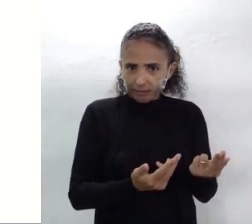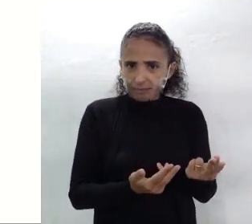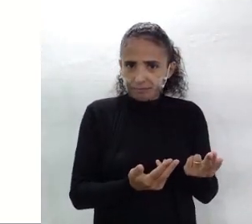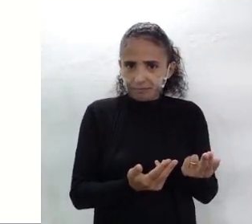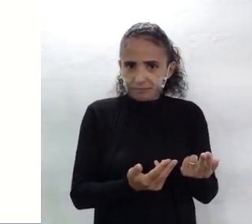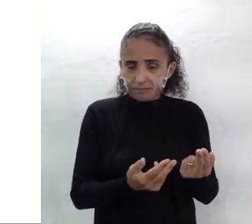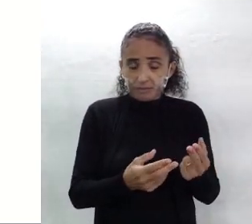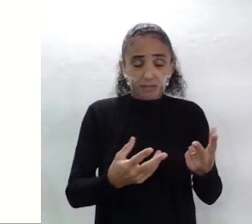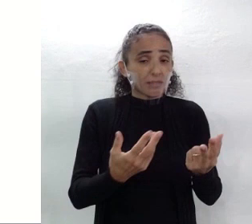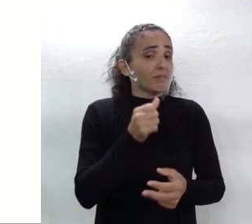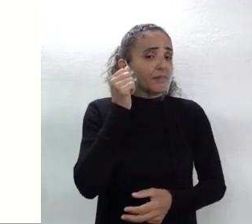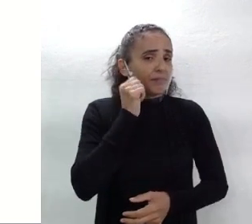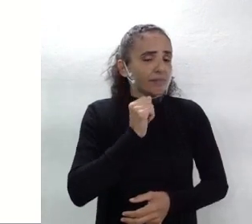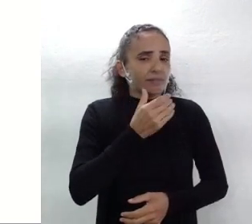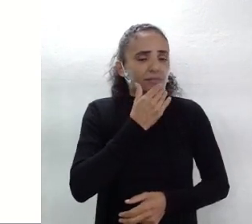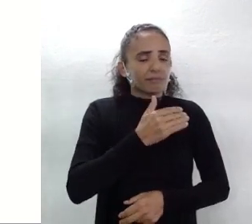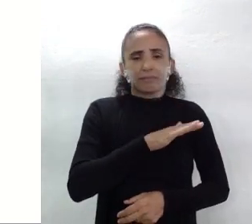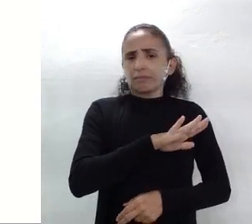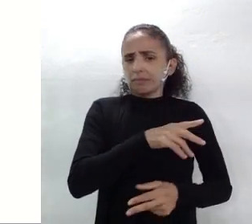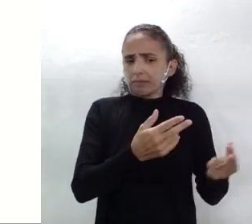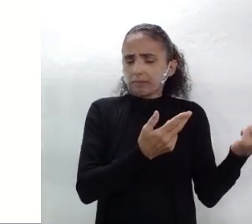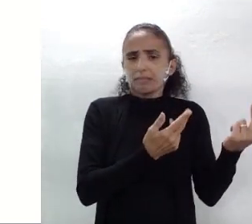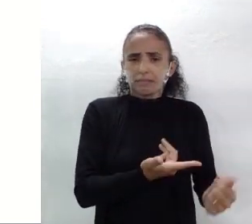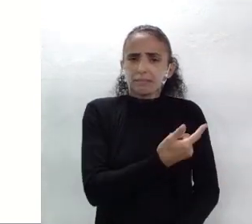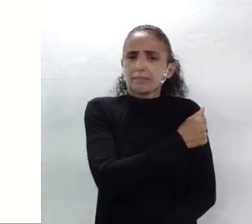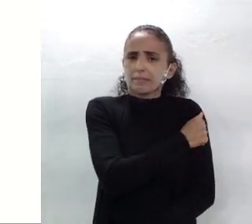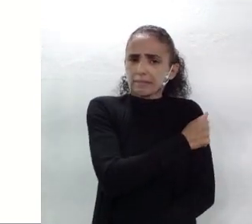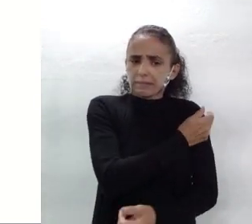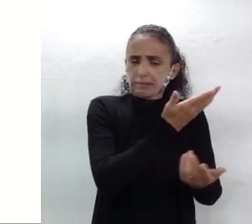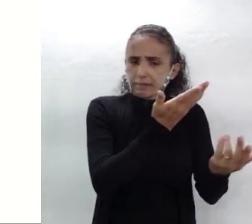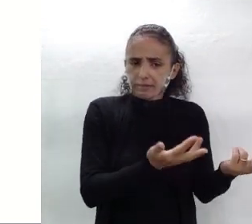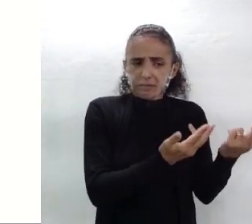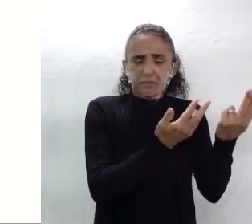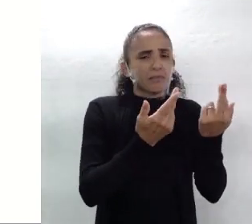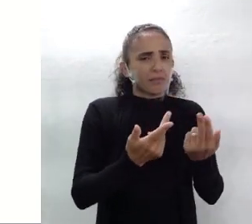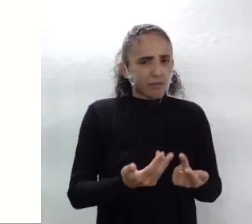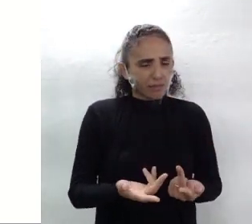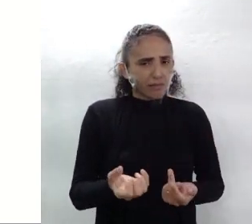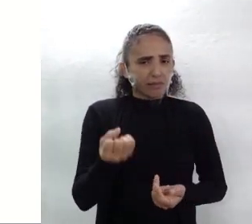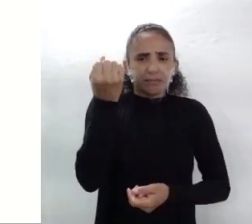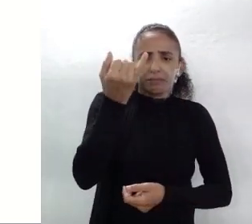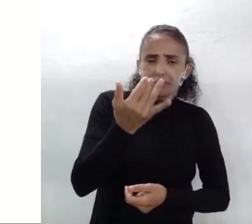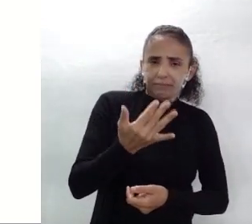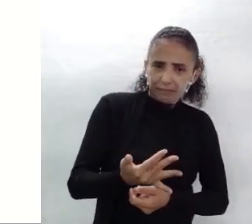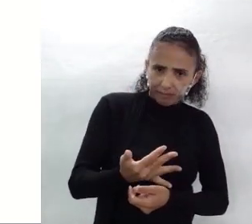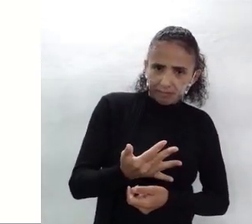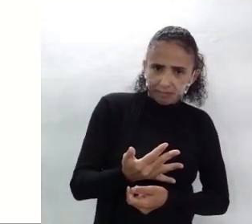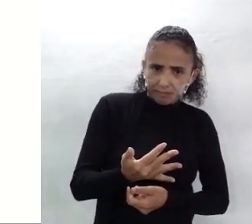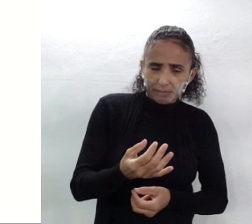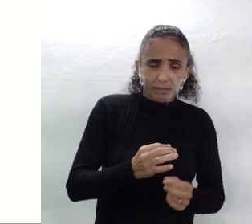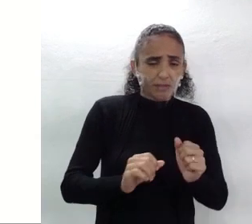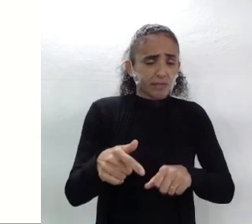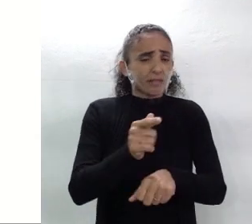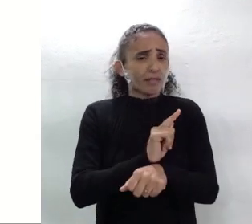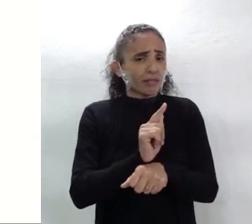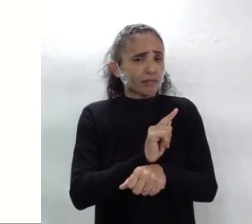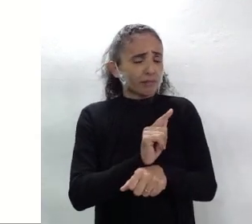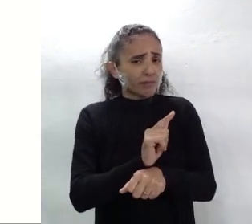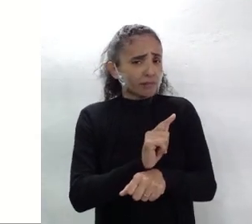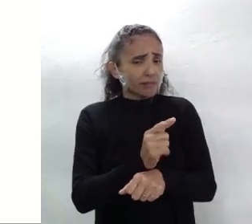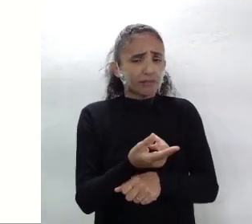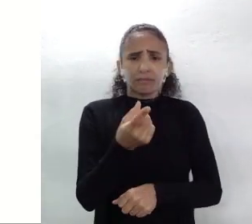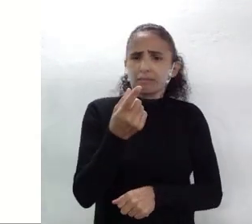Então, meninos e meninas. Ela fala aí, a mesma quantidade de meninos e meninas. Ela disse